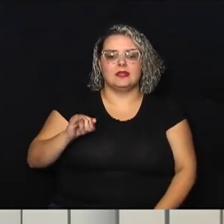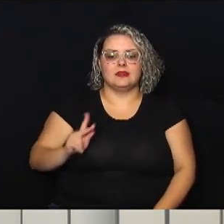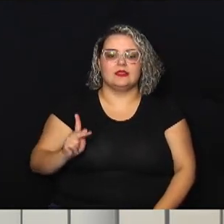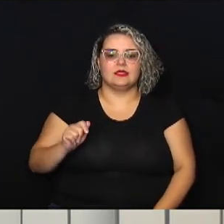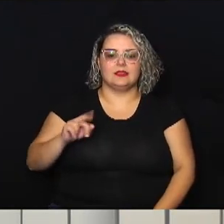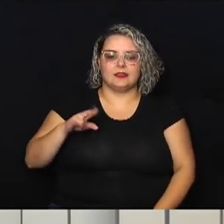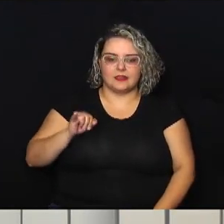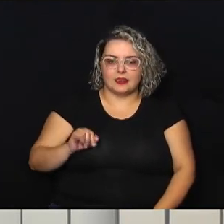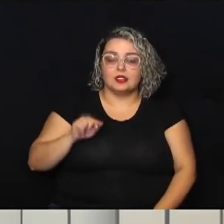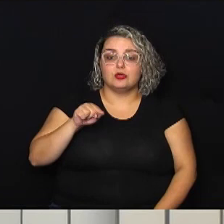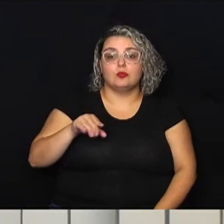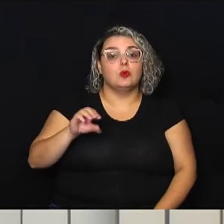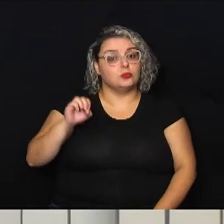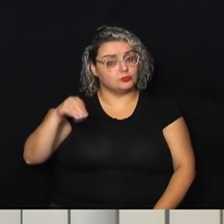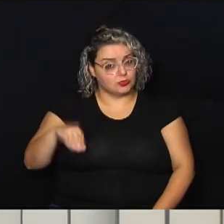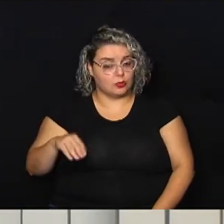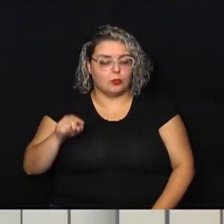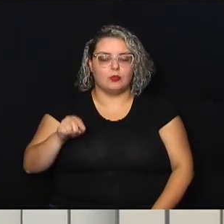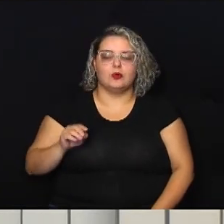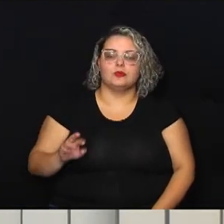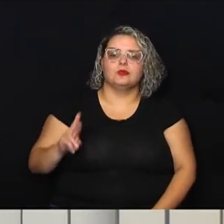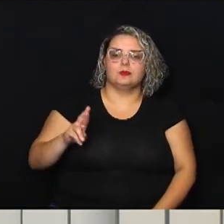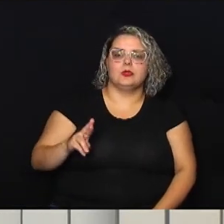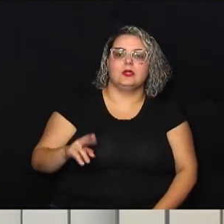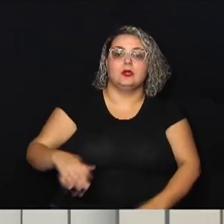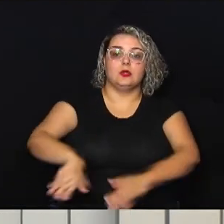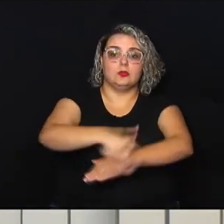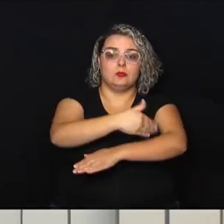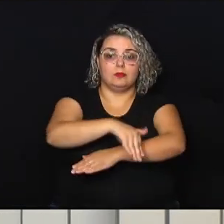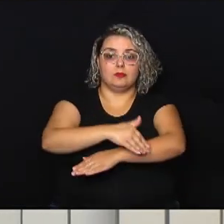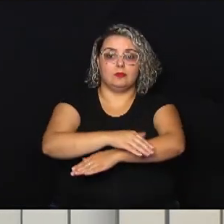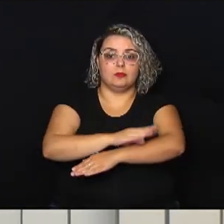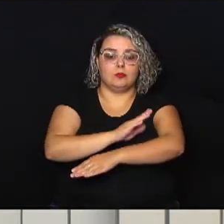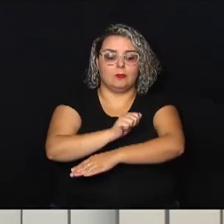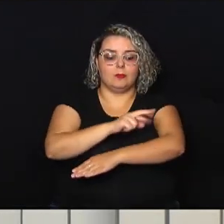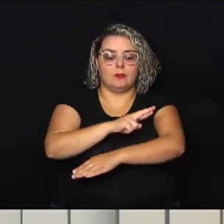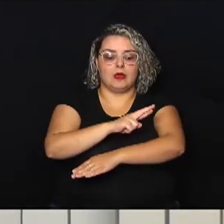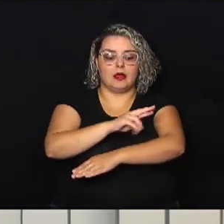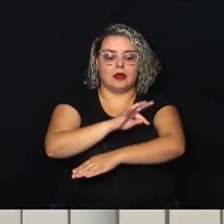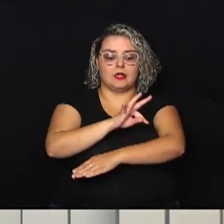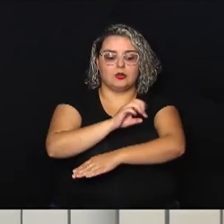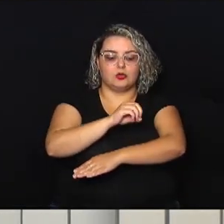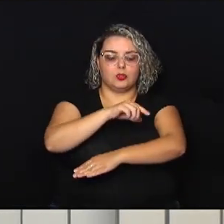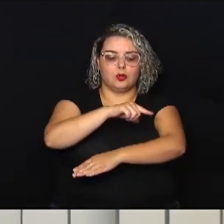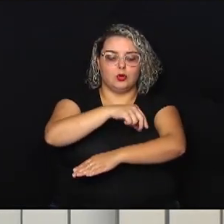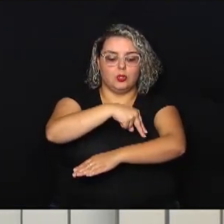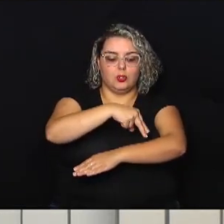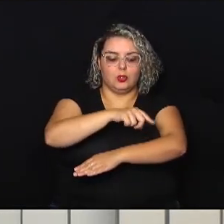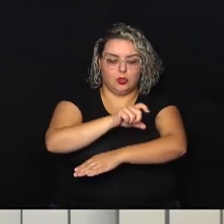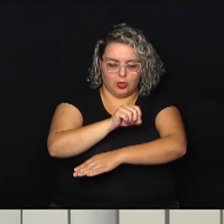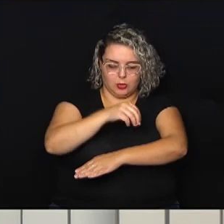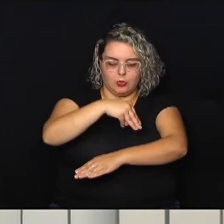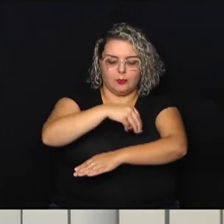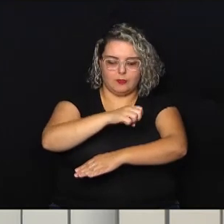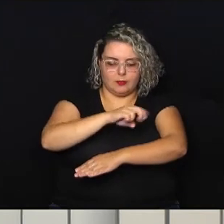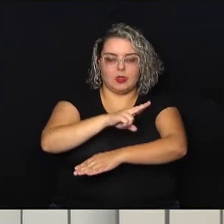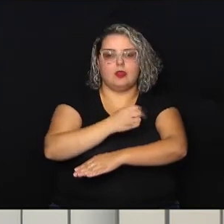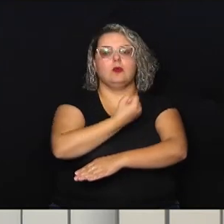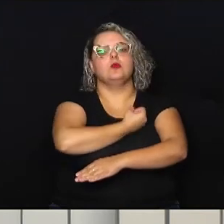www.sukiomahikari.com.br. Aqui em Campinas, o endereço fica na rua Bartolomeu Bueno da Silva, número